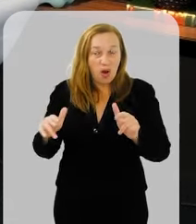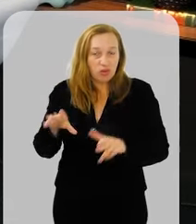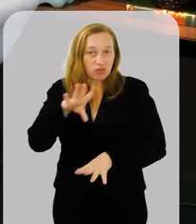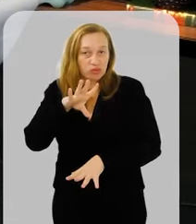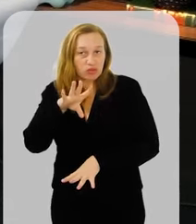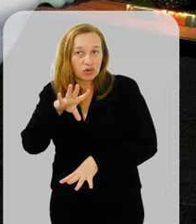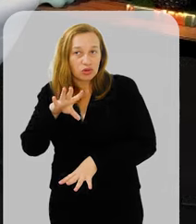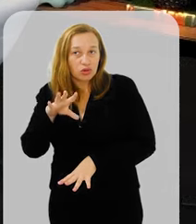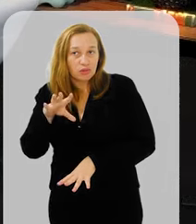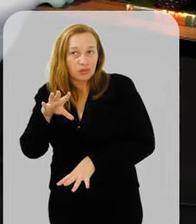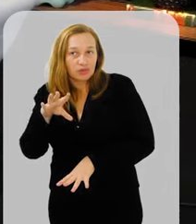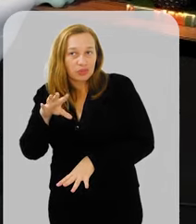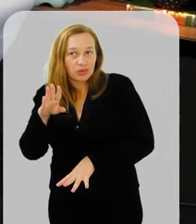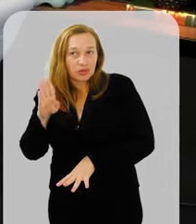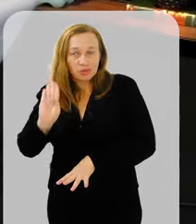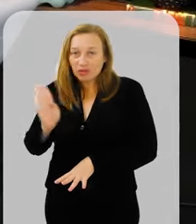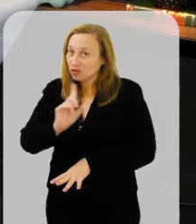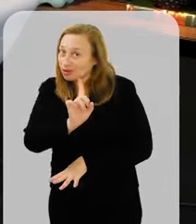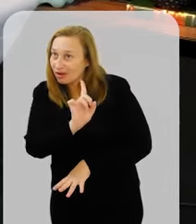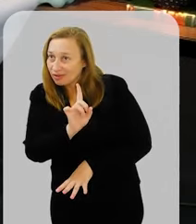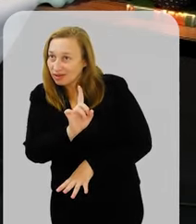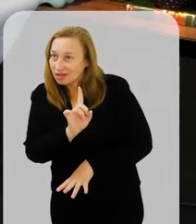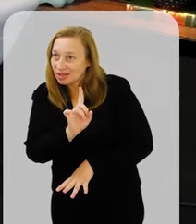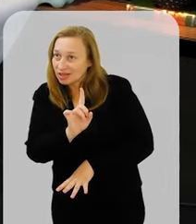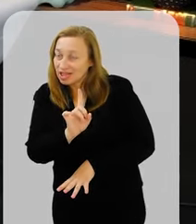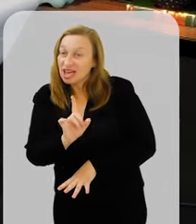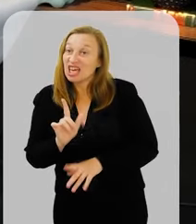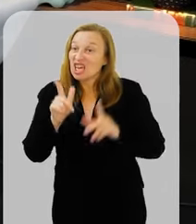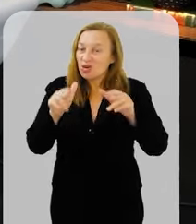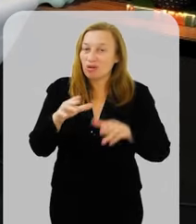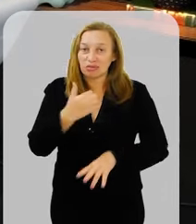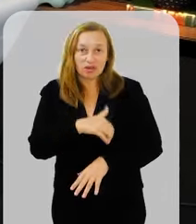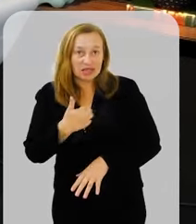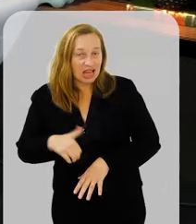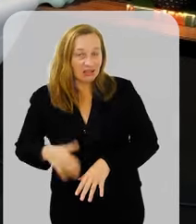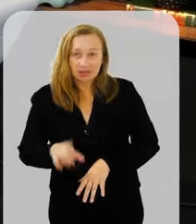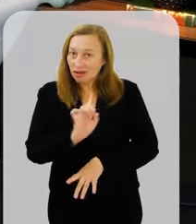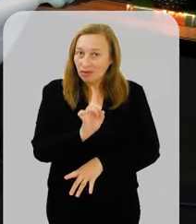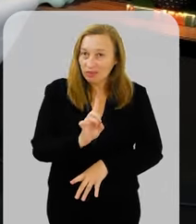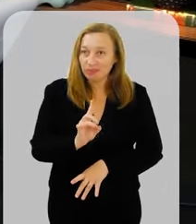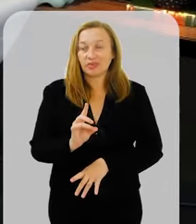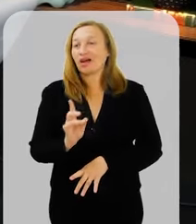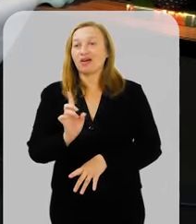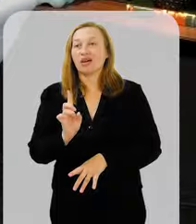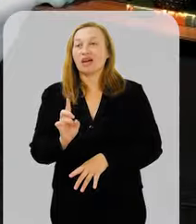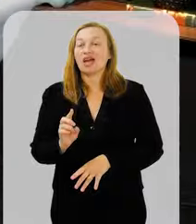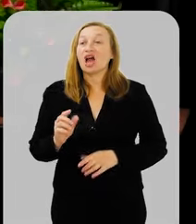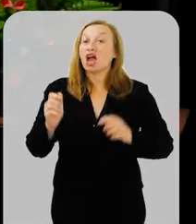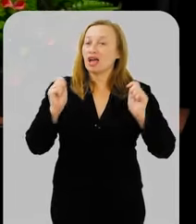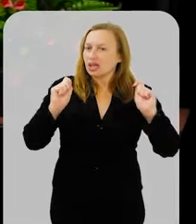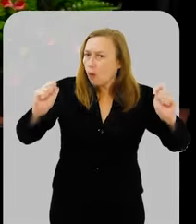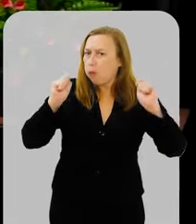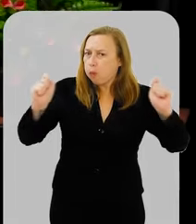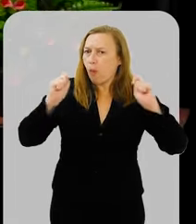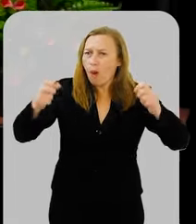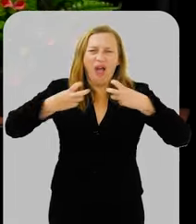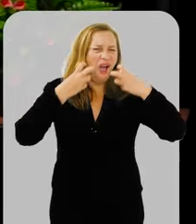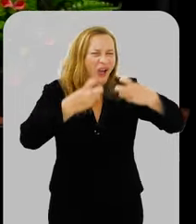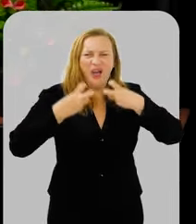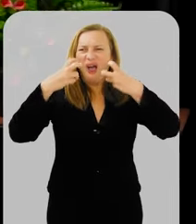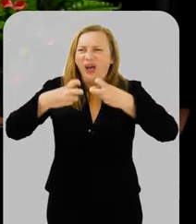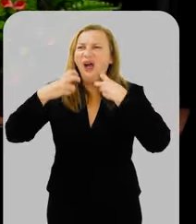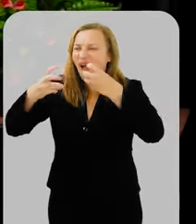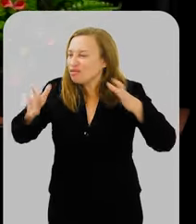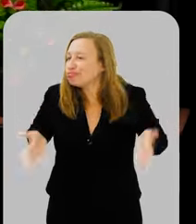tapetinho artificial. Não, tapetinho de grama normal. Nem do Atlético Paranaense. Não, e a torcida de Maricá faz barulho, hein? Comparece bem,